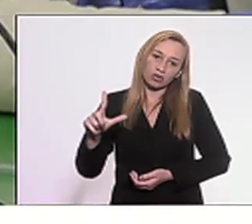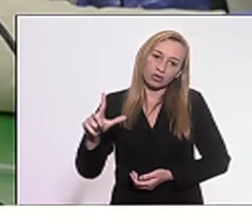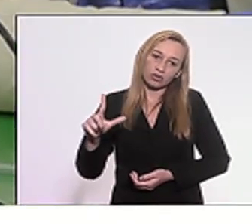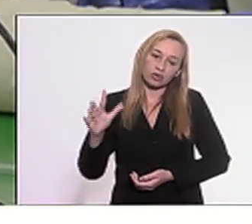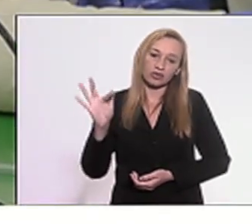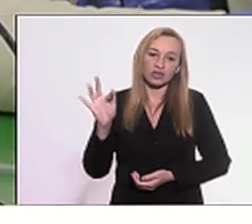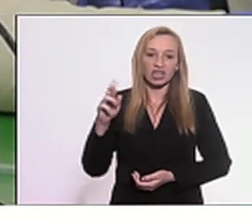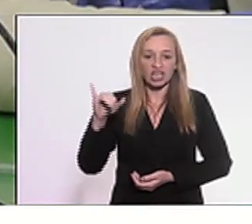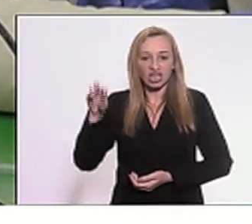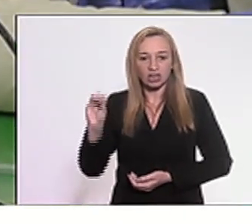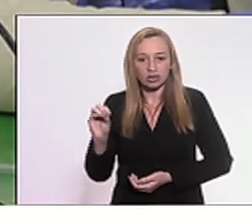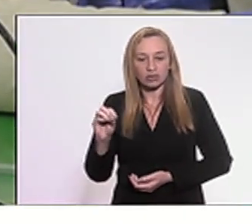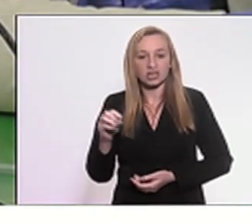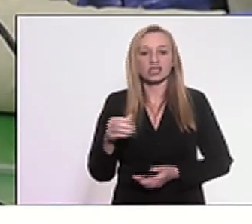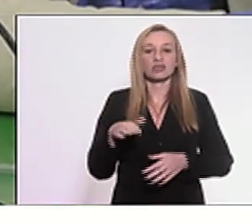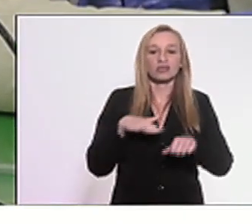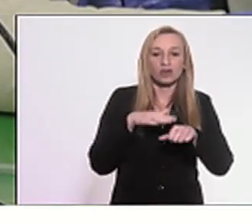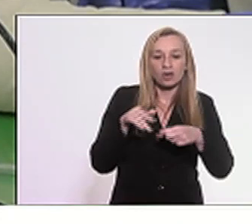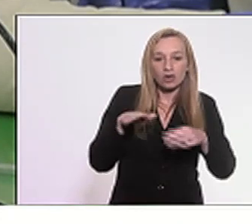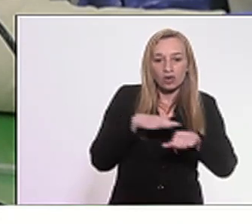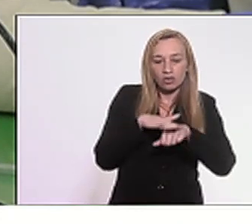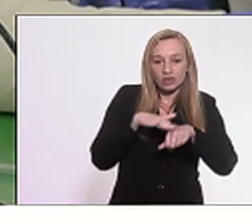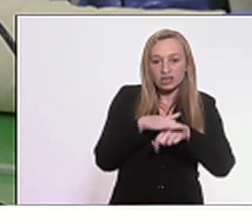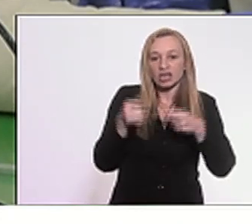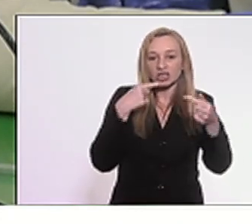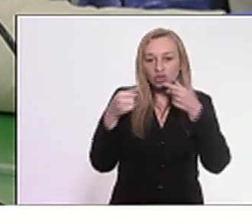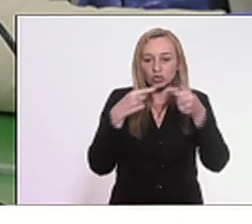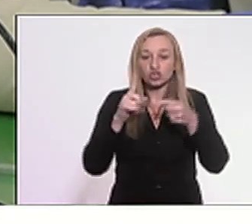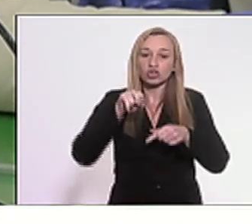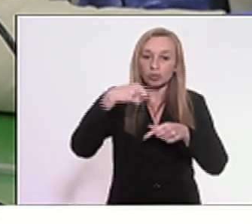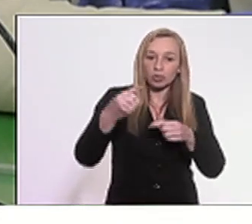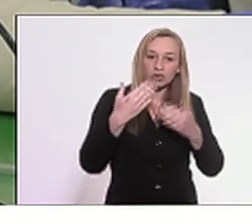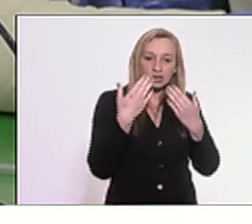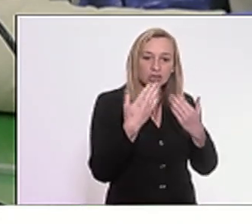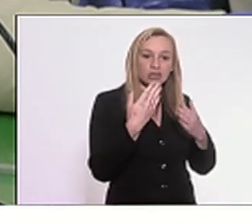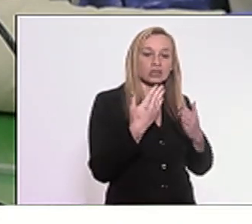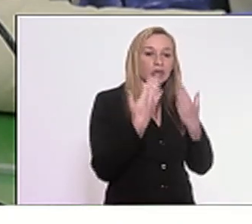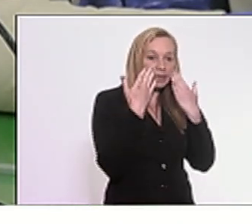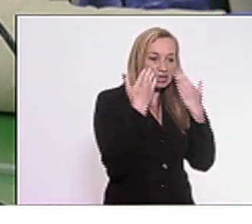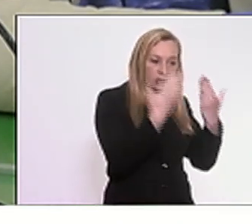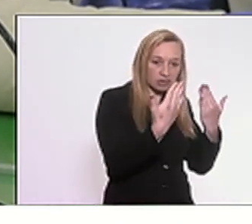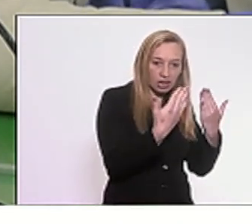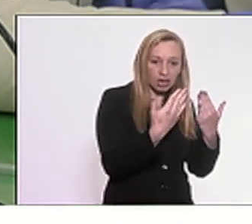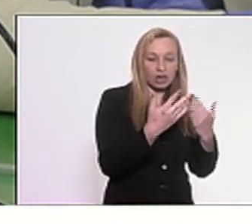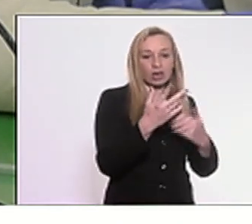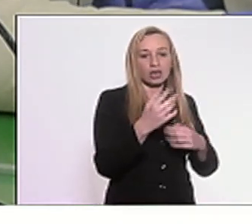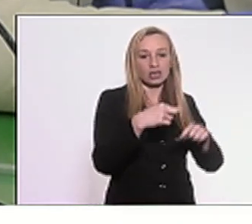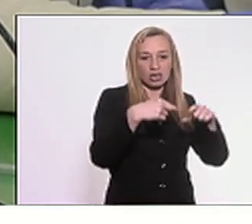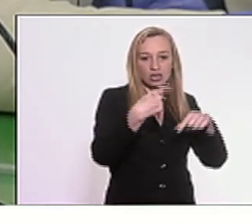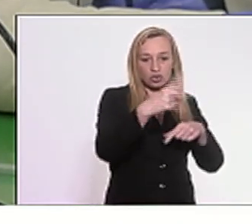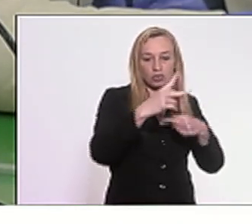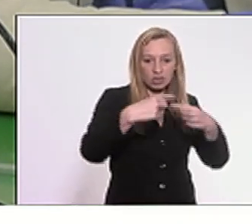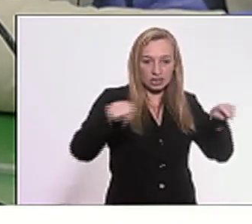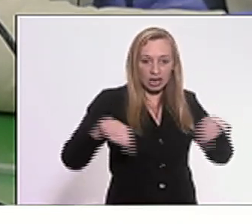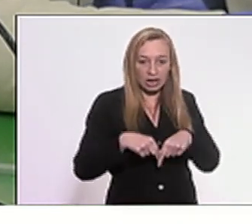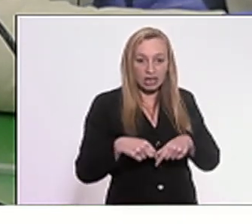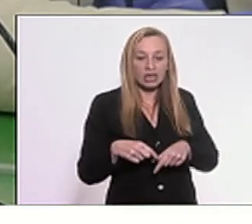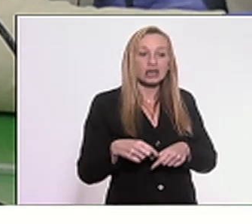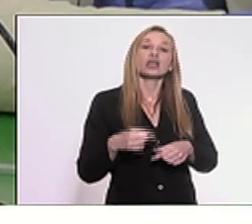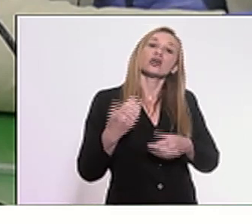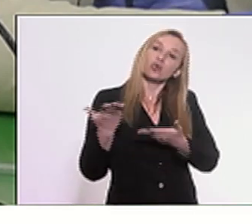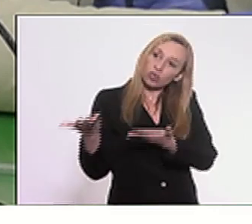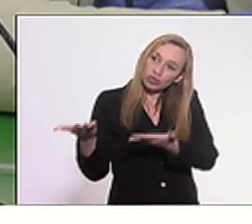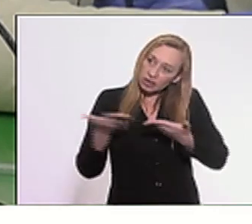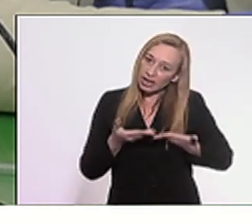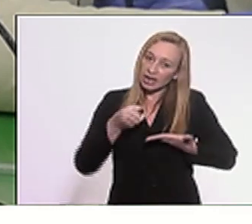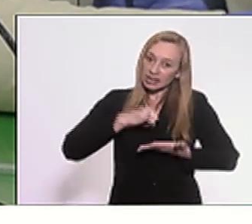reunião, depois a gente apresenta no teu gabinete. A gente gostaria, inclusive, de fazer esse convite, né, se o senhor puder, de participar dessa